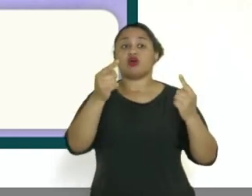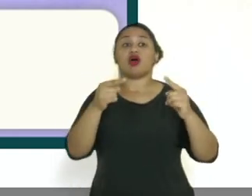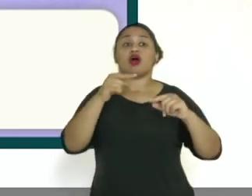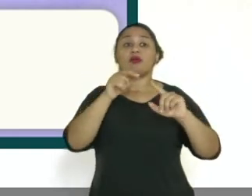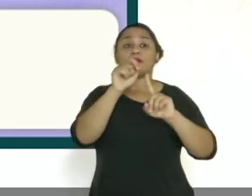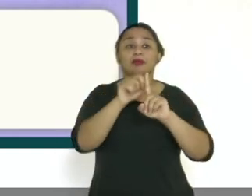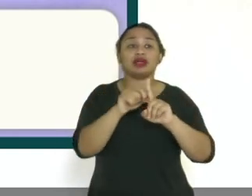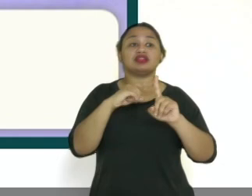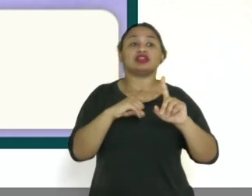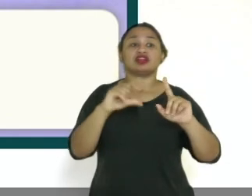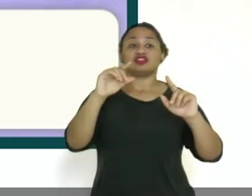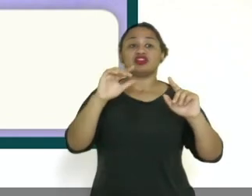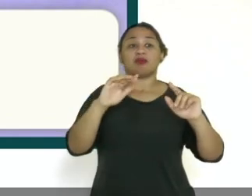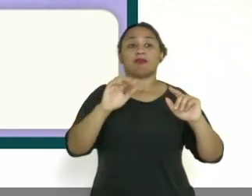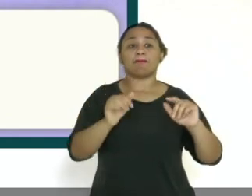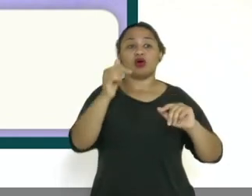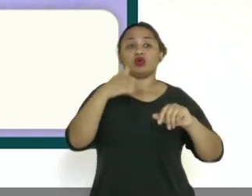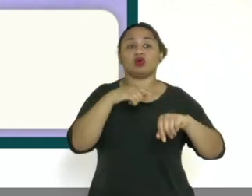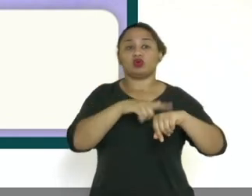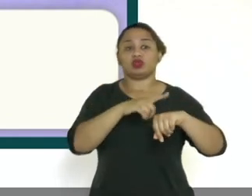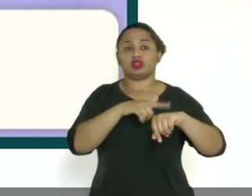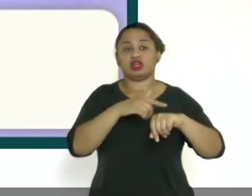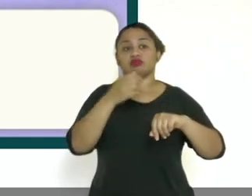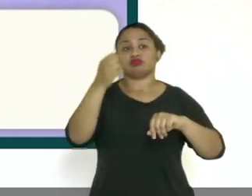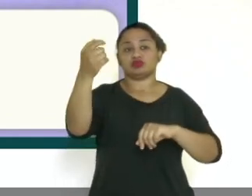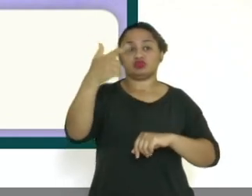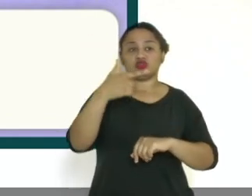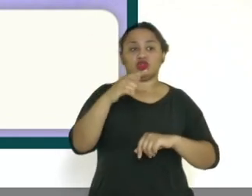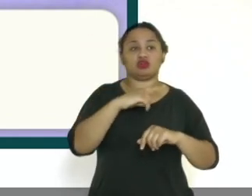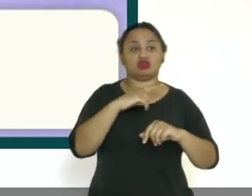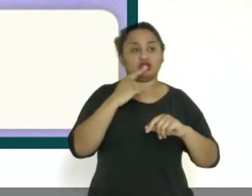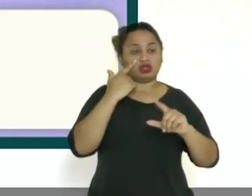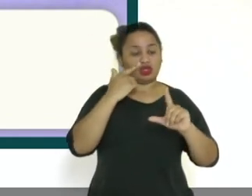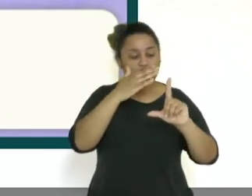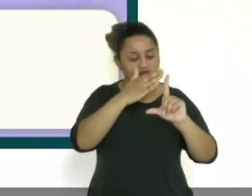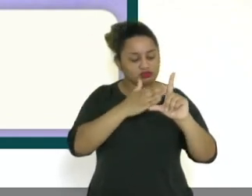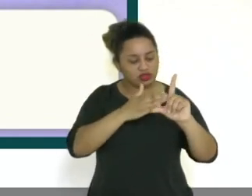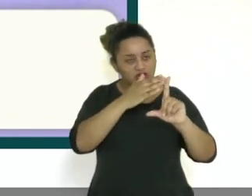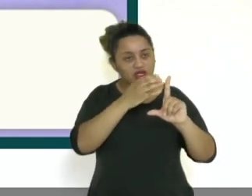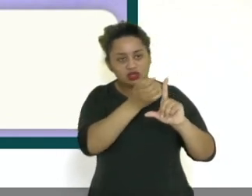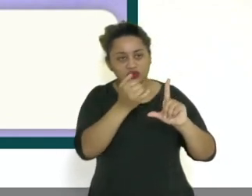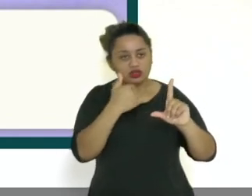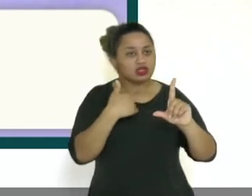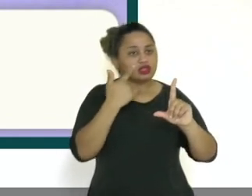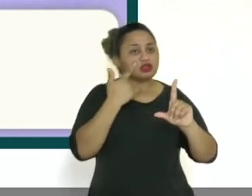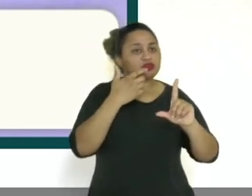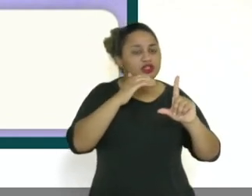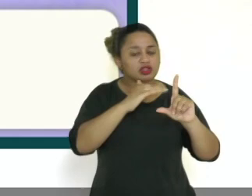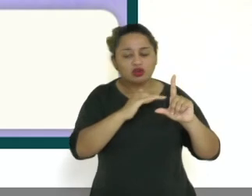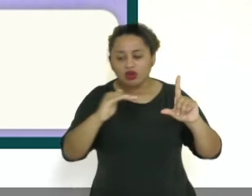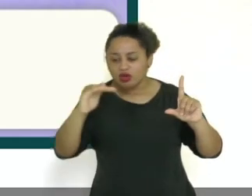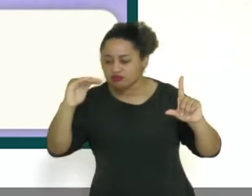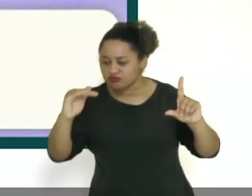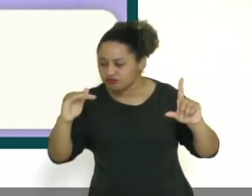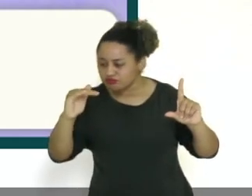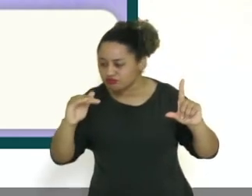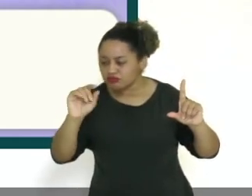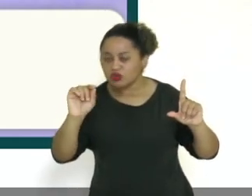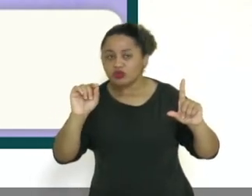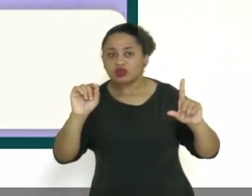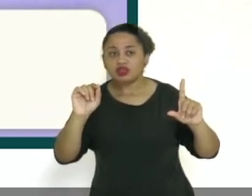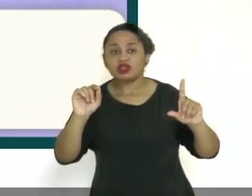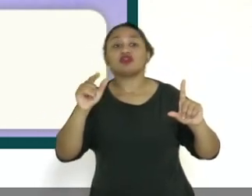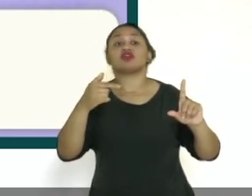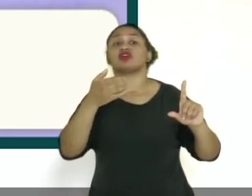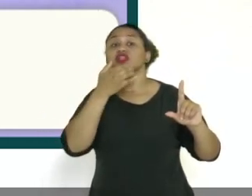tinha menos tempo de luz do sol, né? Então, aqui está a quantidade, né? Aí você tem que identificar em qual deles que tinha menos, né?